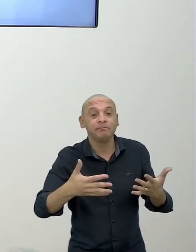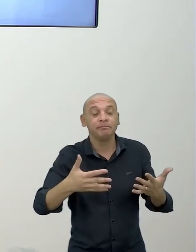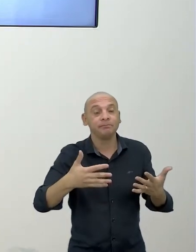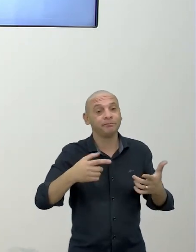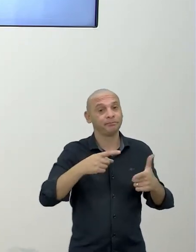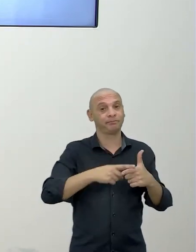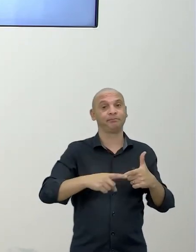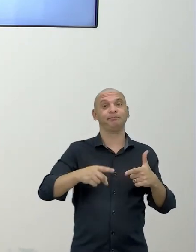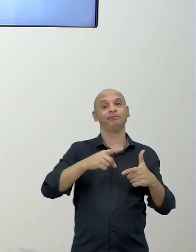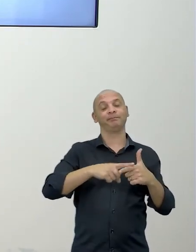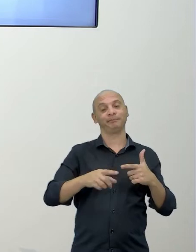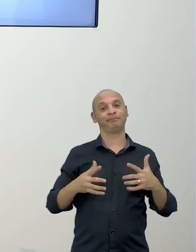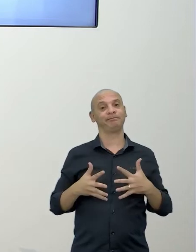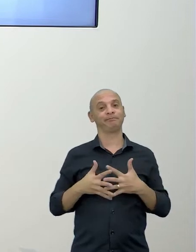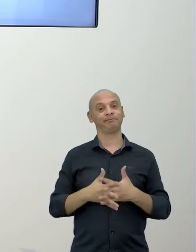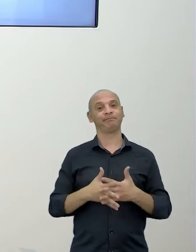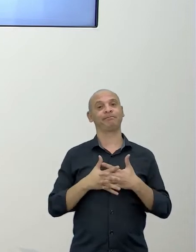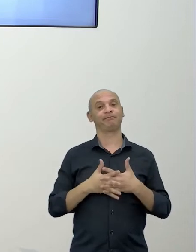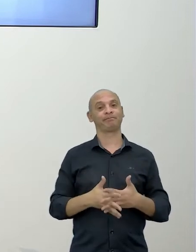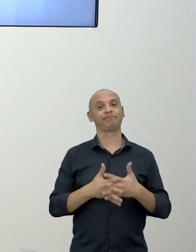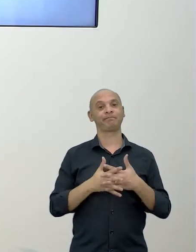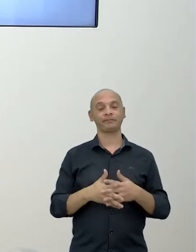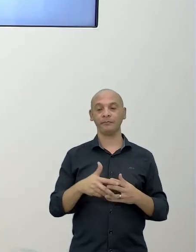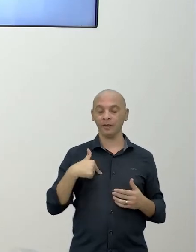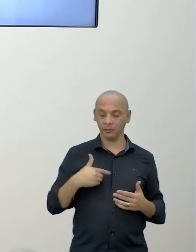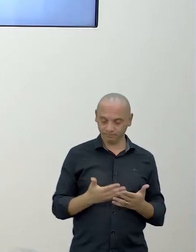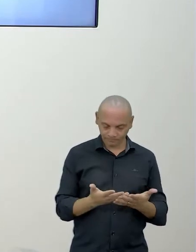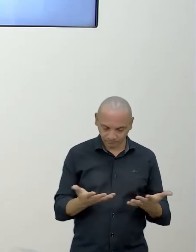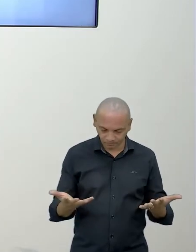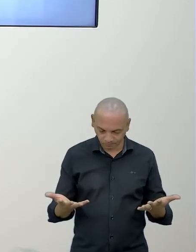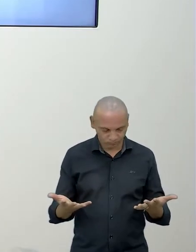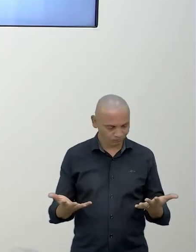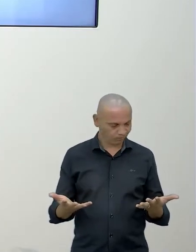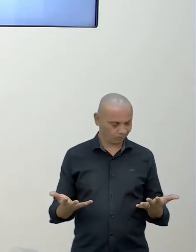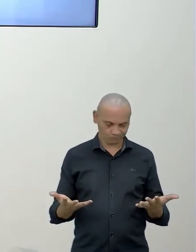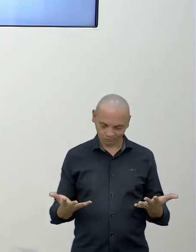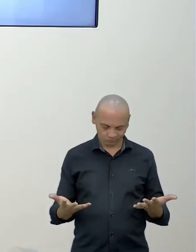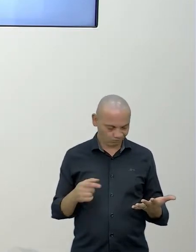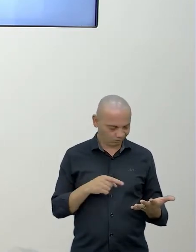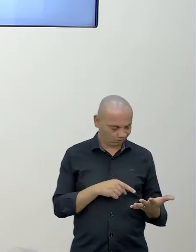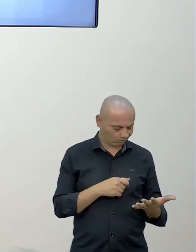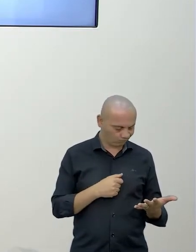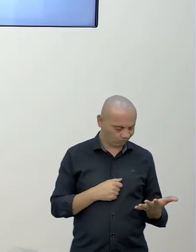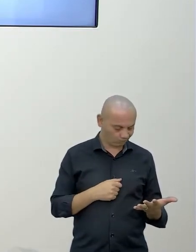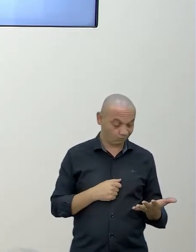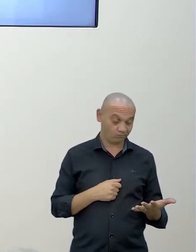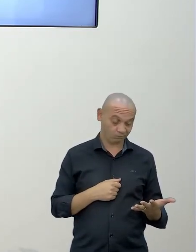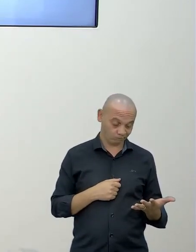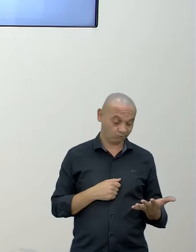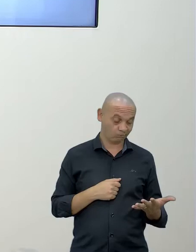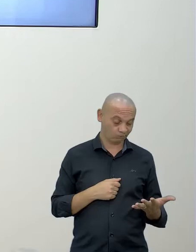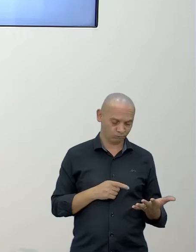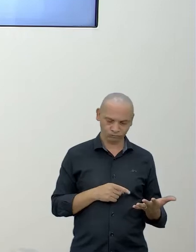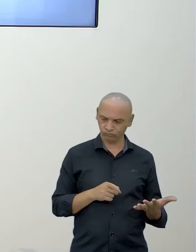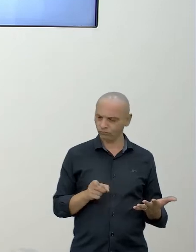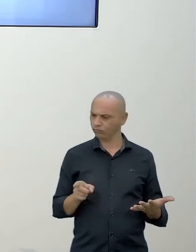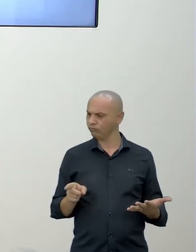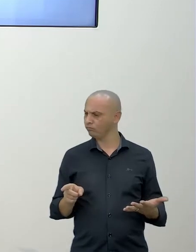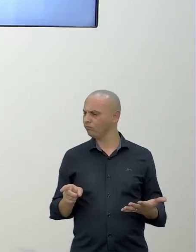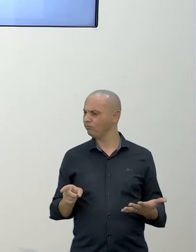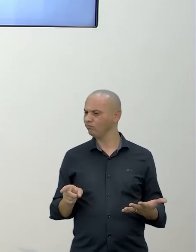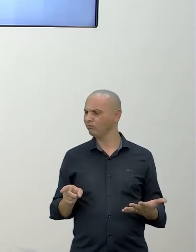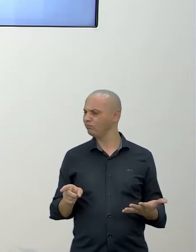Se eu não tenho determinado o que eu quero falar, para onde eu tô indo, começa a ficar complicado, porque eu tô olhando para um